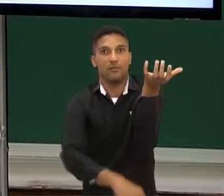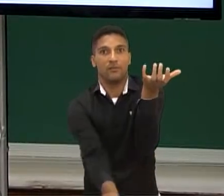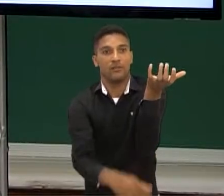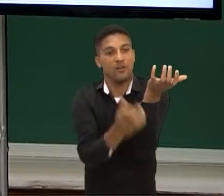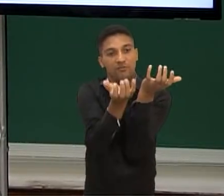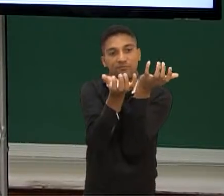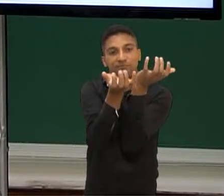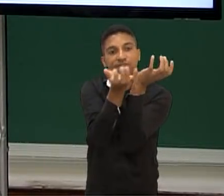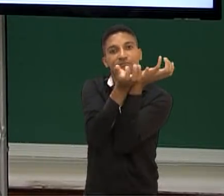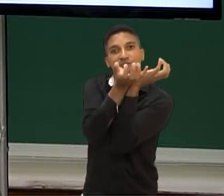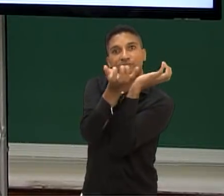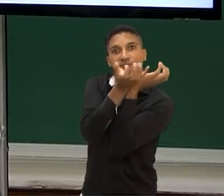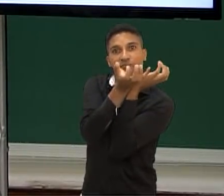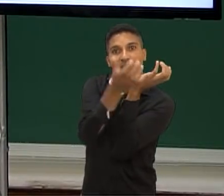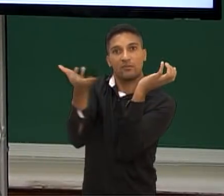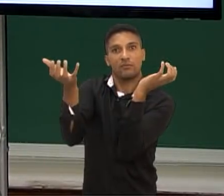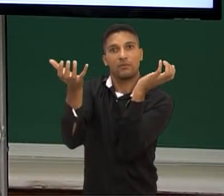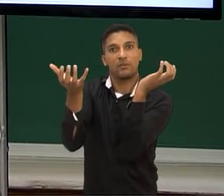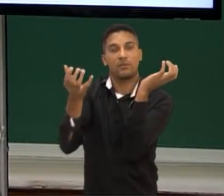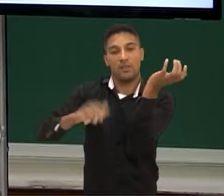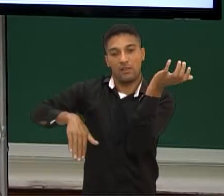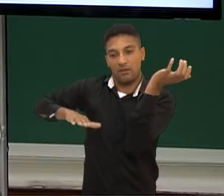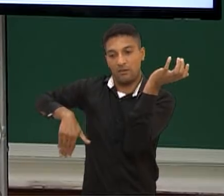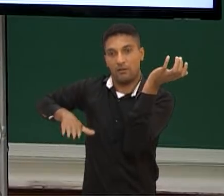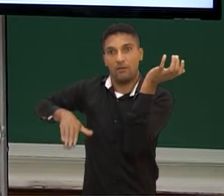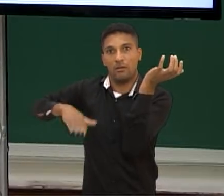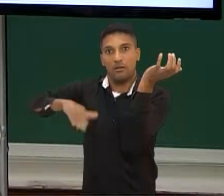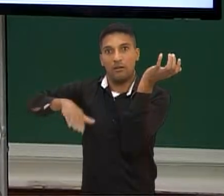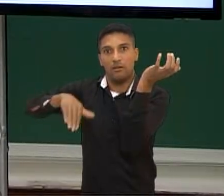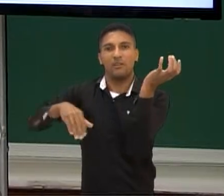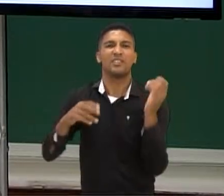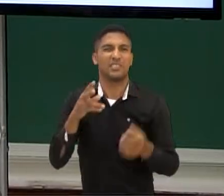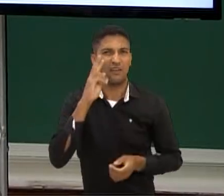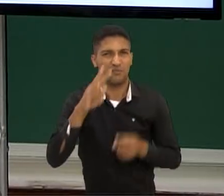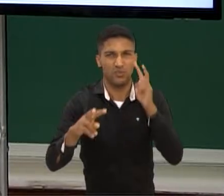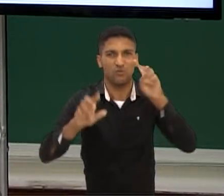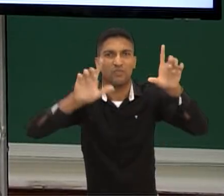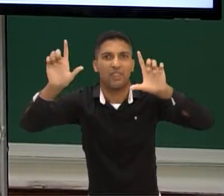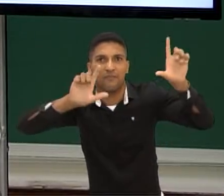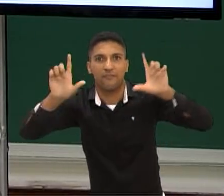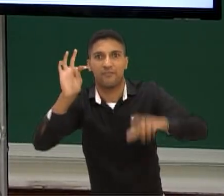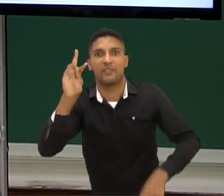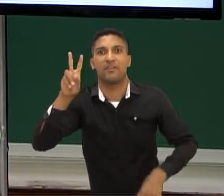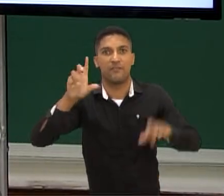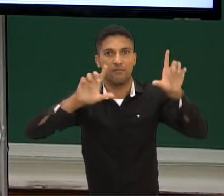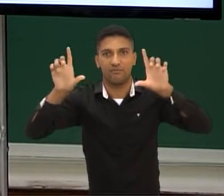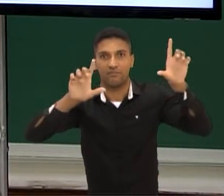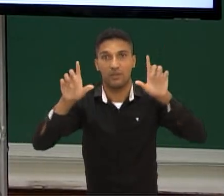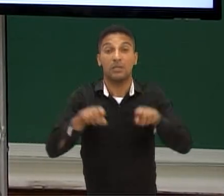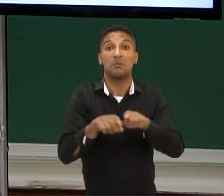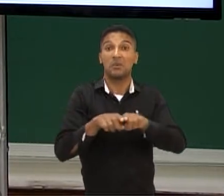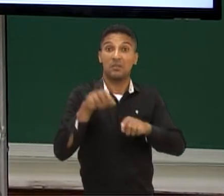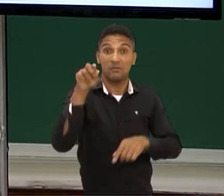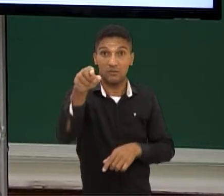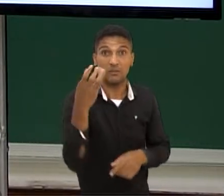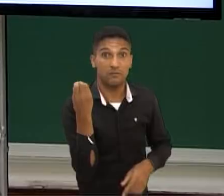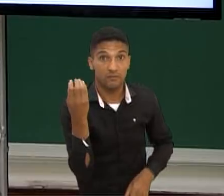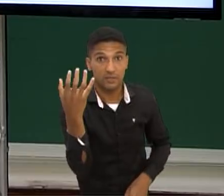ver tanto na televisão ou até mesmo quando a gente vai viajar, né? Olha aqui,